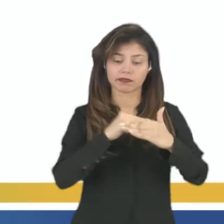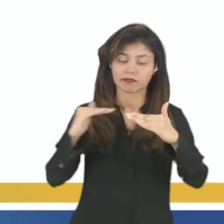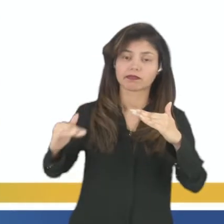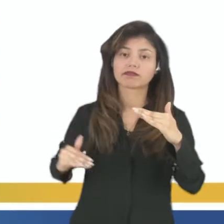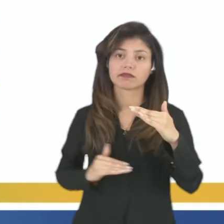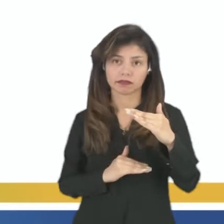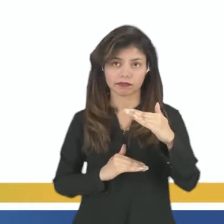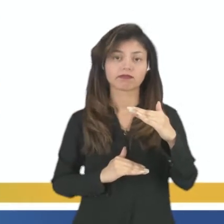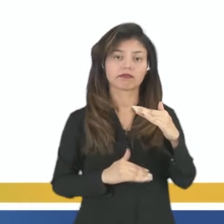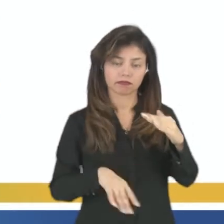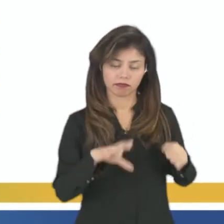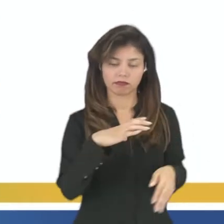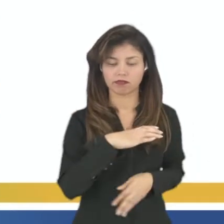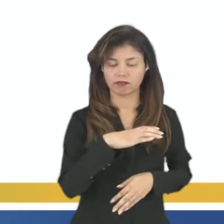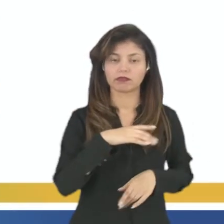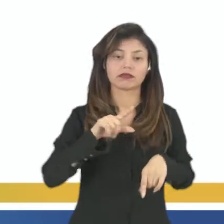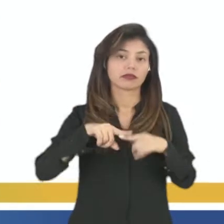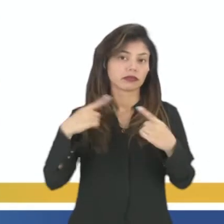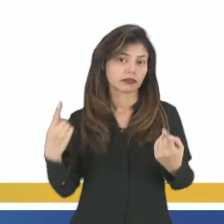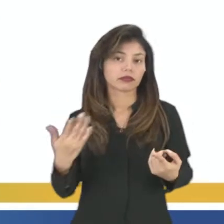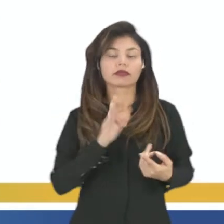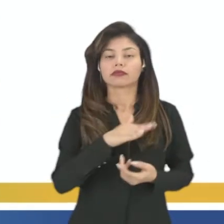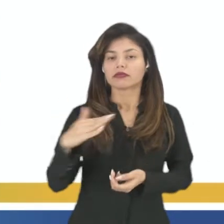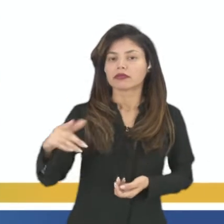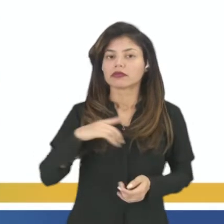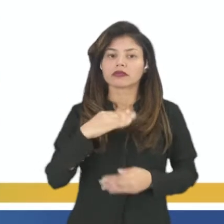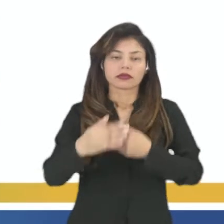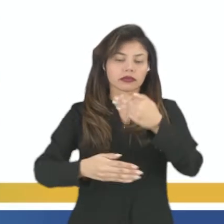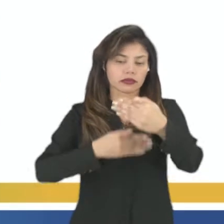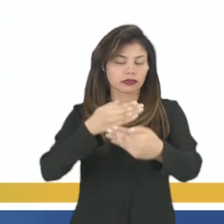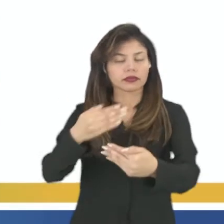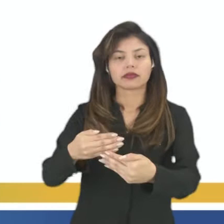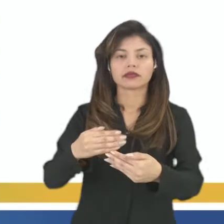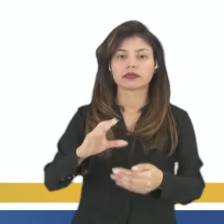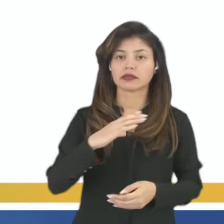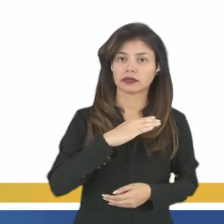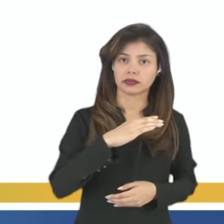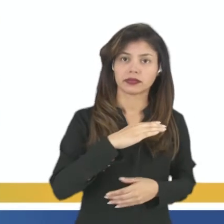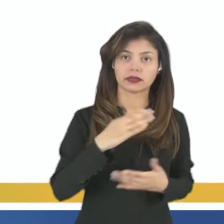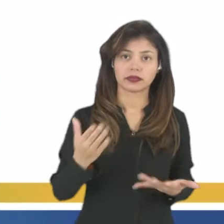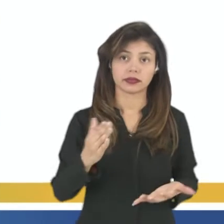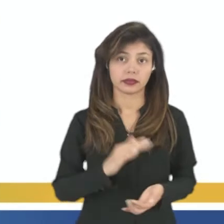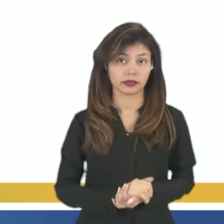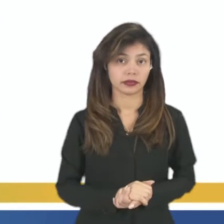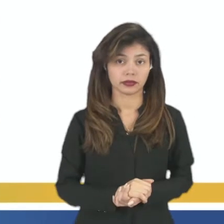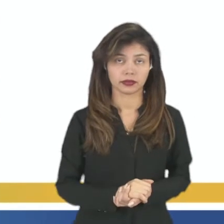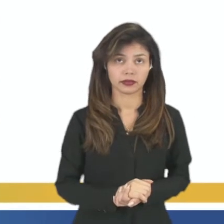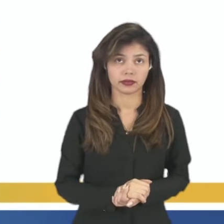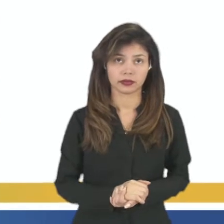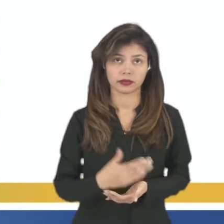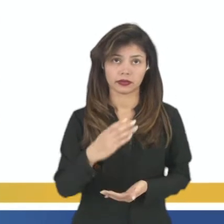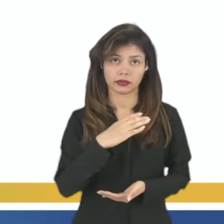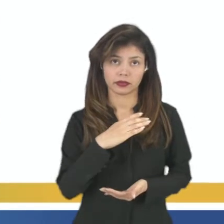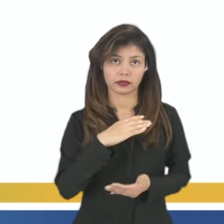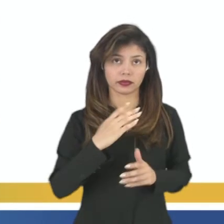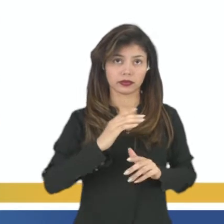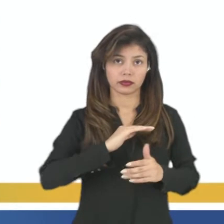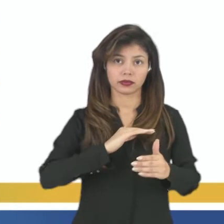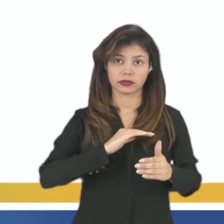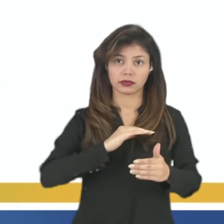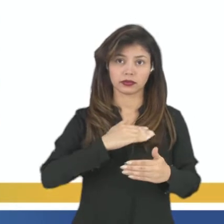desigualdade do setor urbano, né? Mas quando você fala de uma cidade desenvolvida, né, de uma cidade bem desenvolvida,